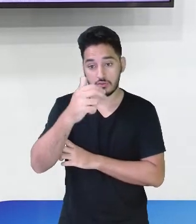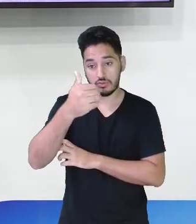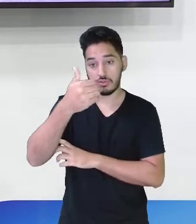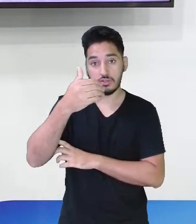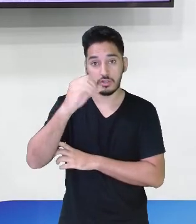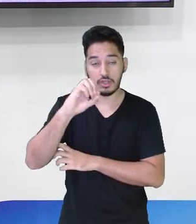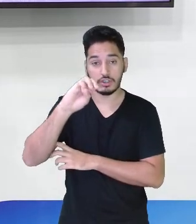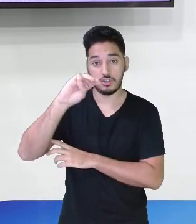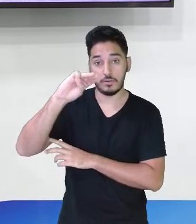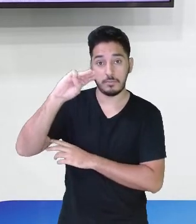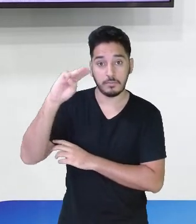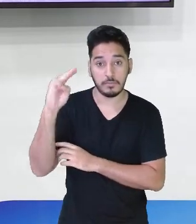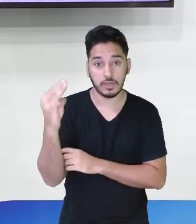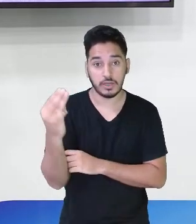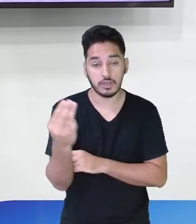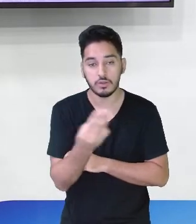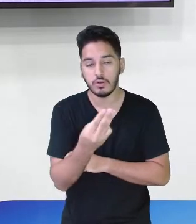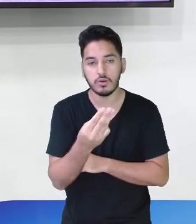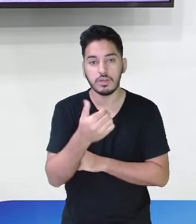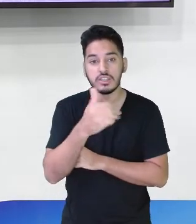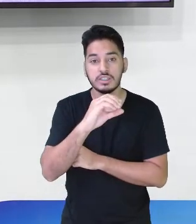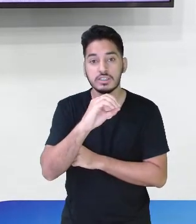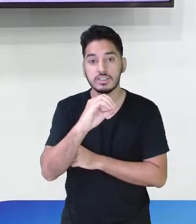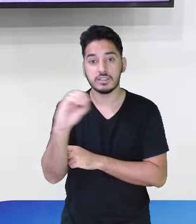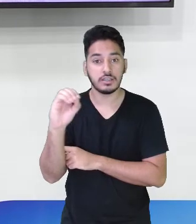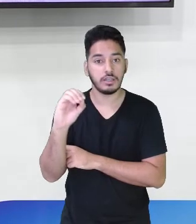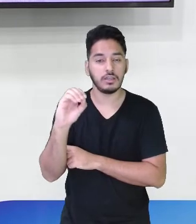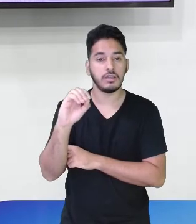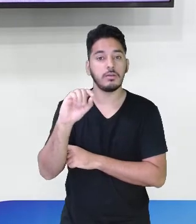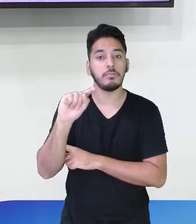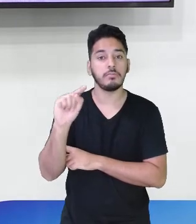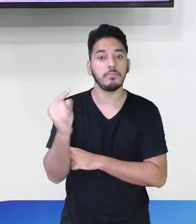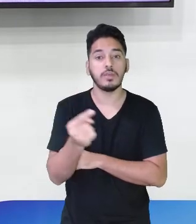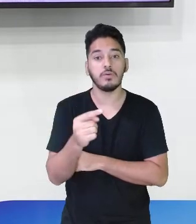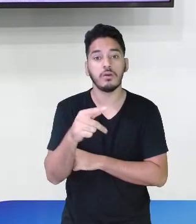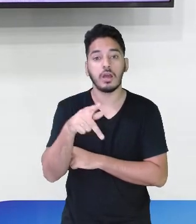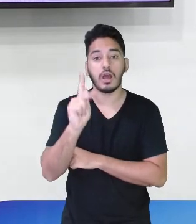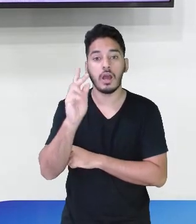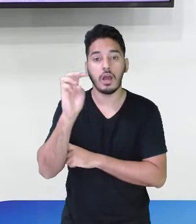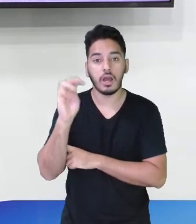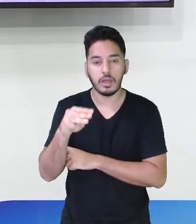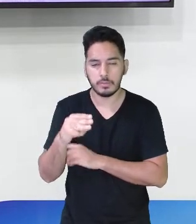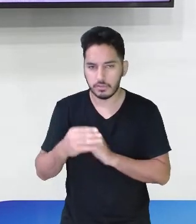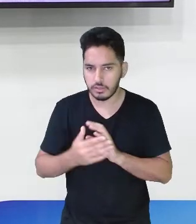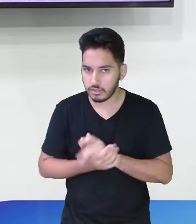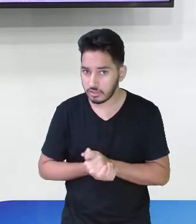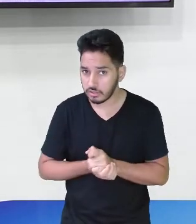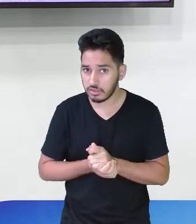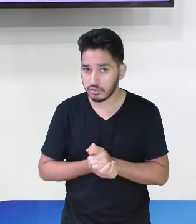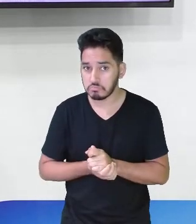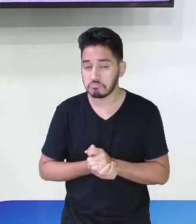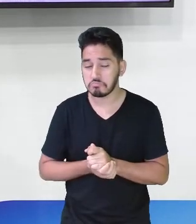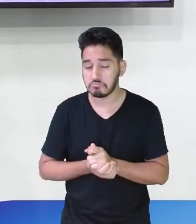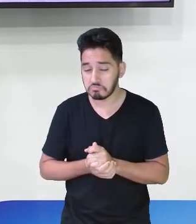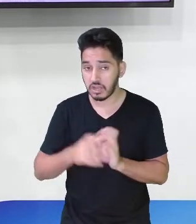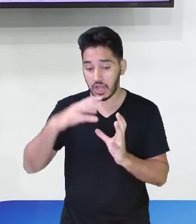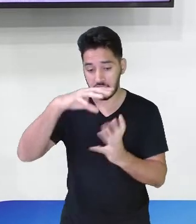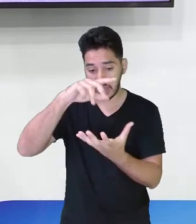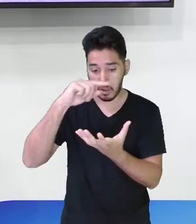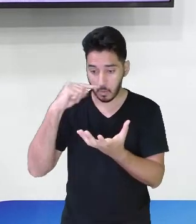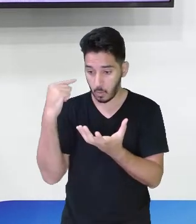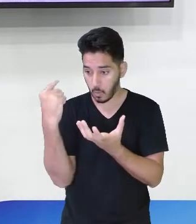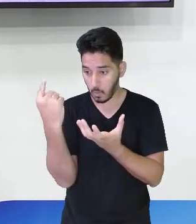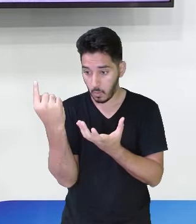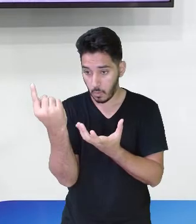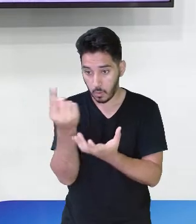510 milhões e 100 mil quilômetros. Será que a Terra é grande em extensão, hein?